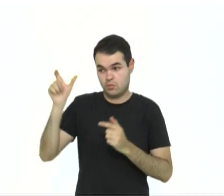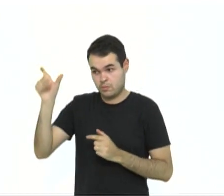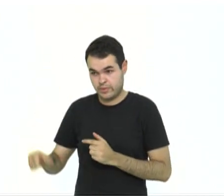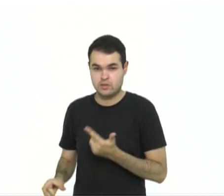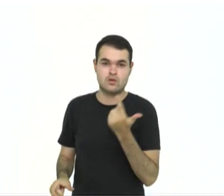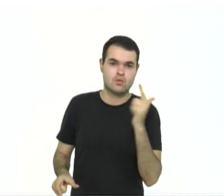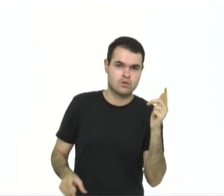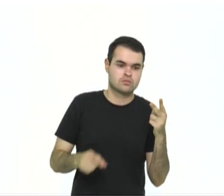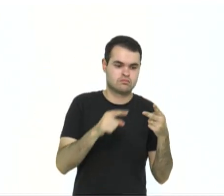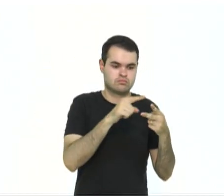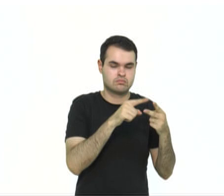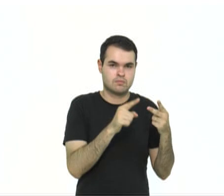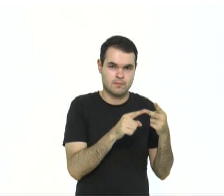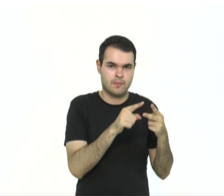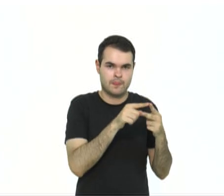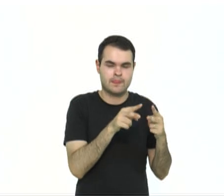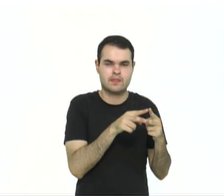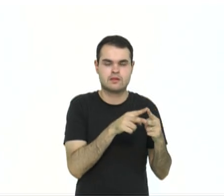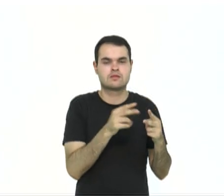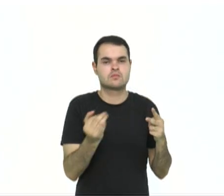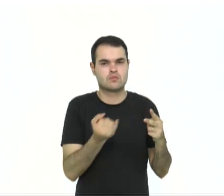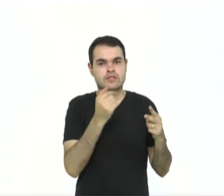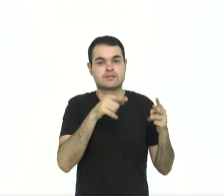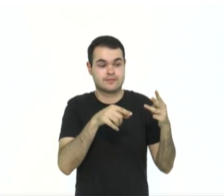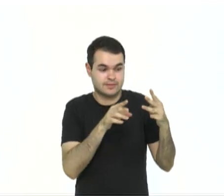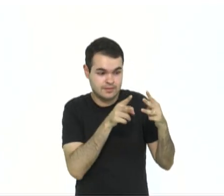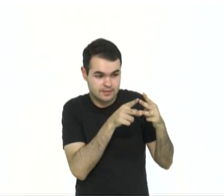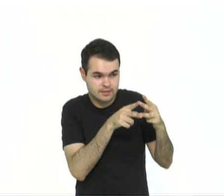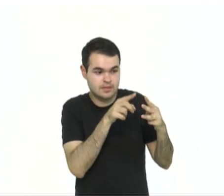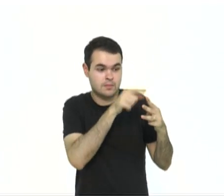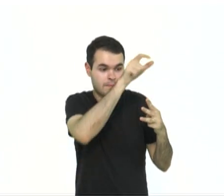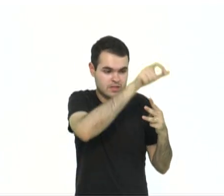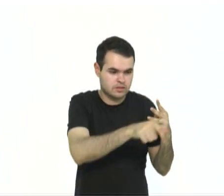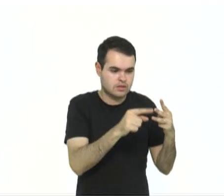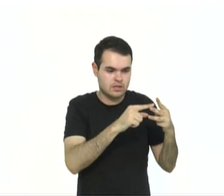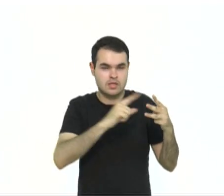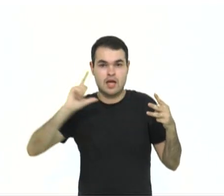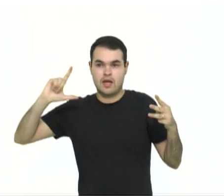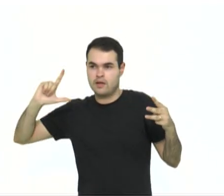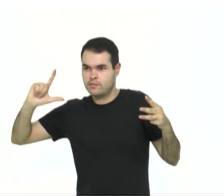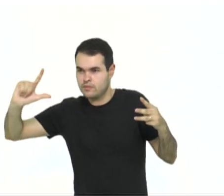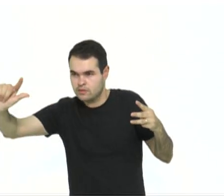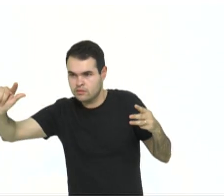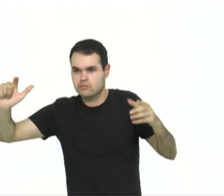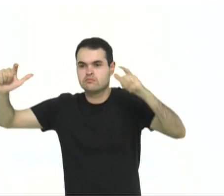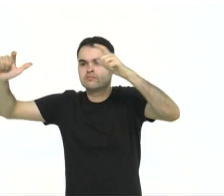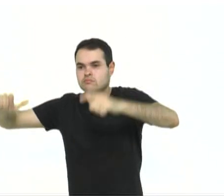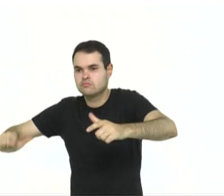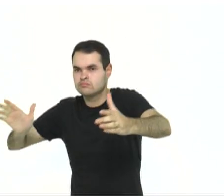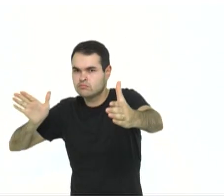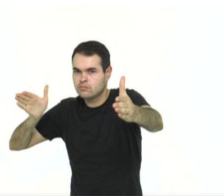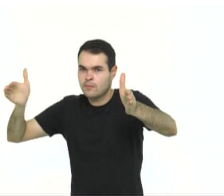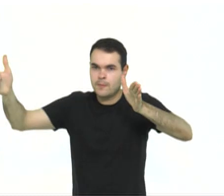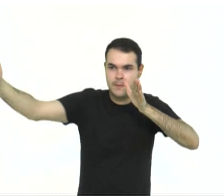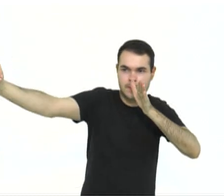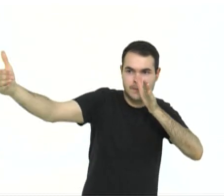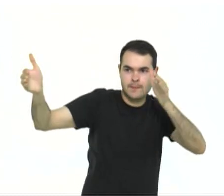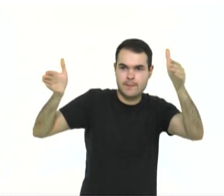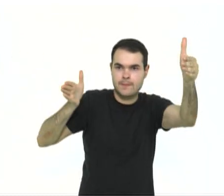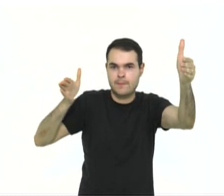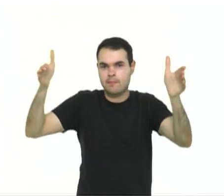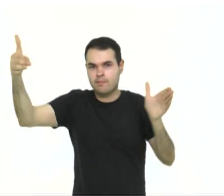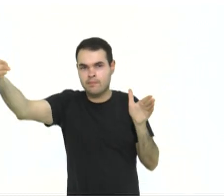importantes dentro da construção de uma história em quadrinho é a perspectiva, que são os cenários, né? Sempre esse personagem que a